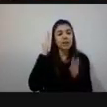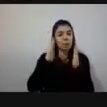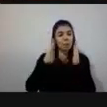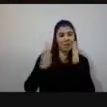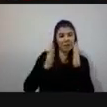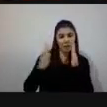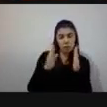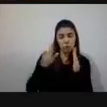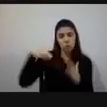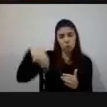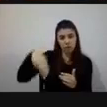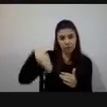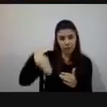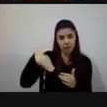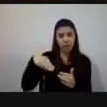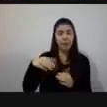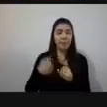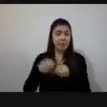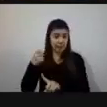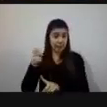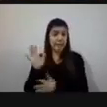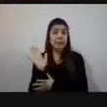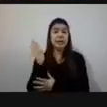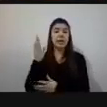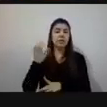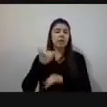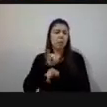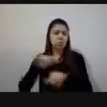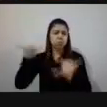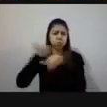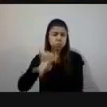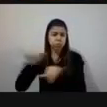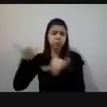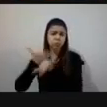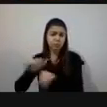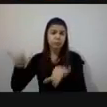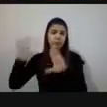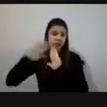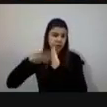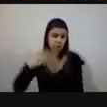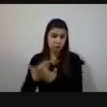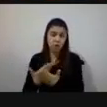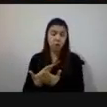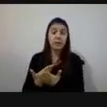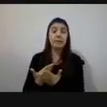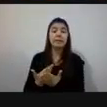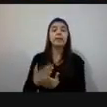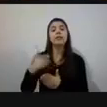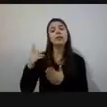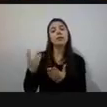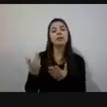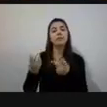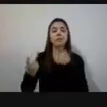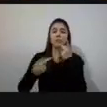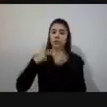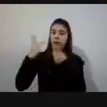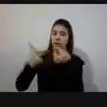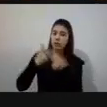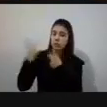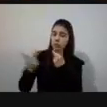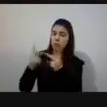crianças a respeito desse assunto. E foi uma coisa que provavelmente não ocorreu esse ano da mesma forma que ocorria nos outros anos.